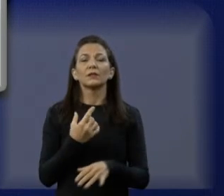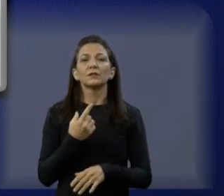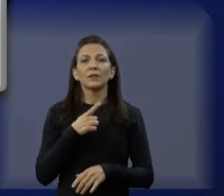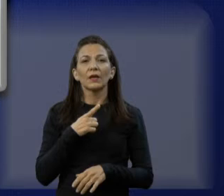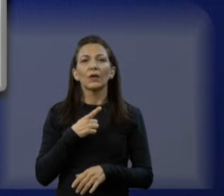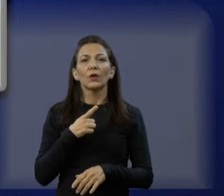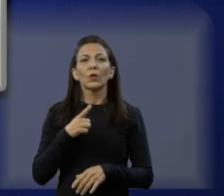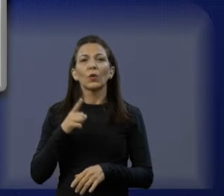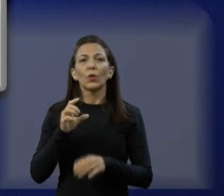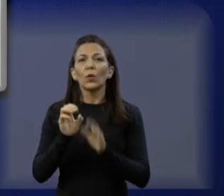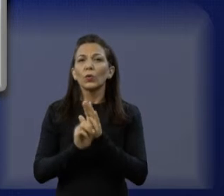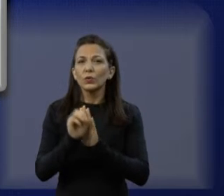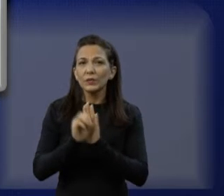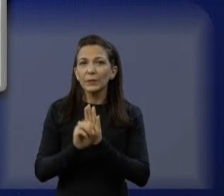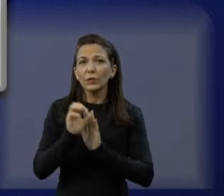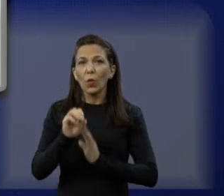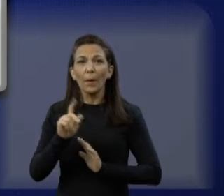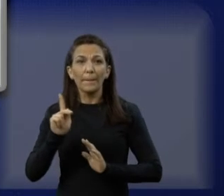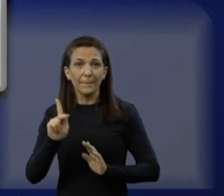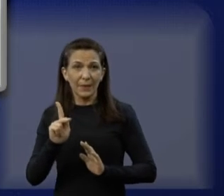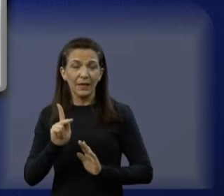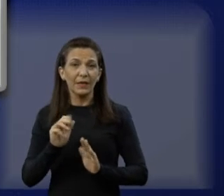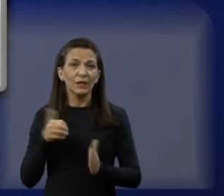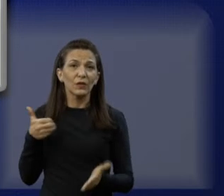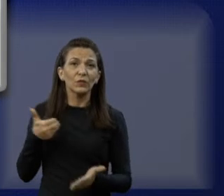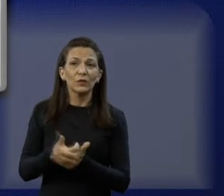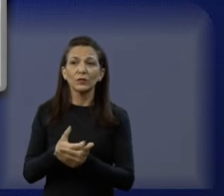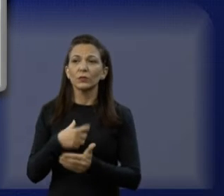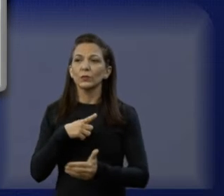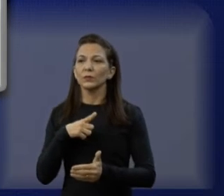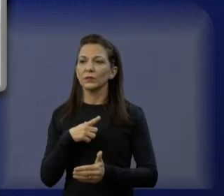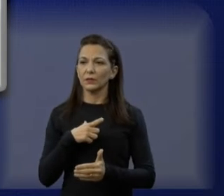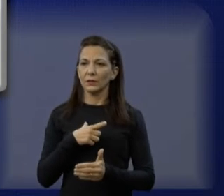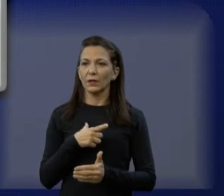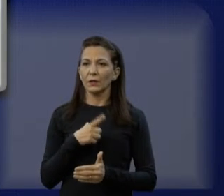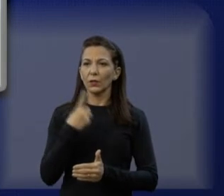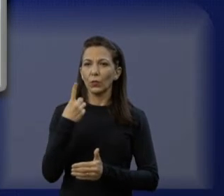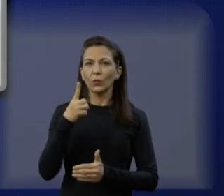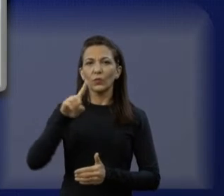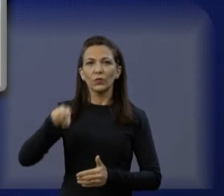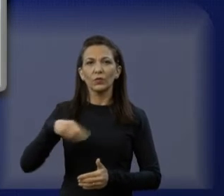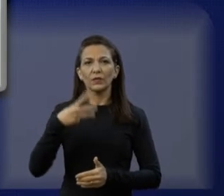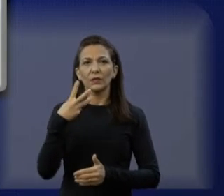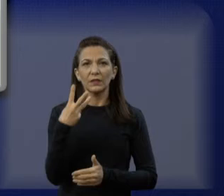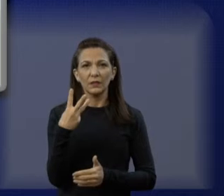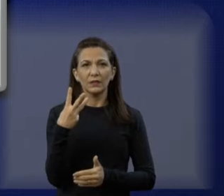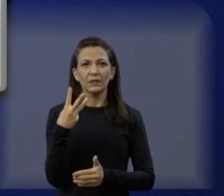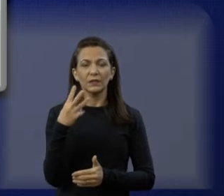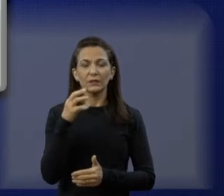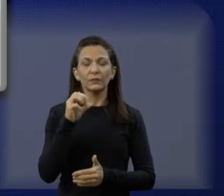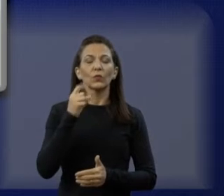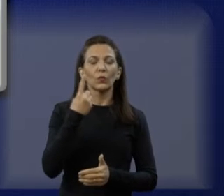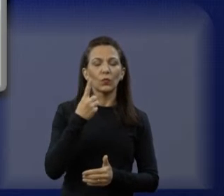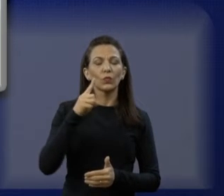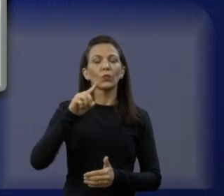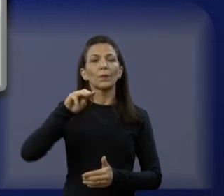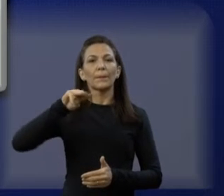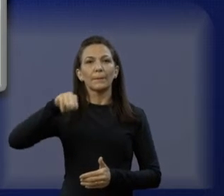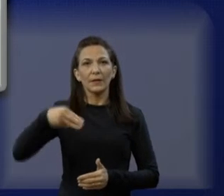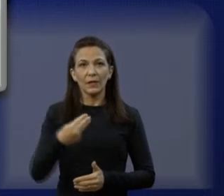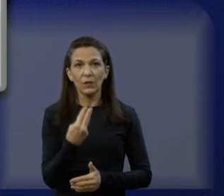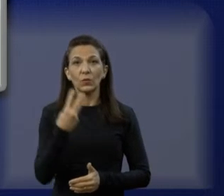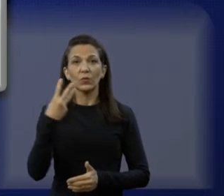mil do orçamento participativo que posteriormente passou a ser de 1,3 milhões de reais r$